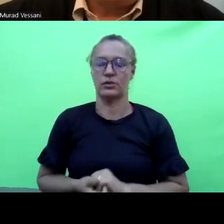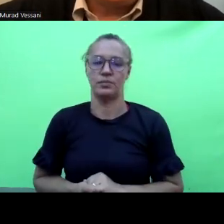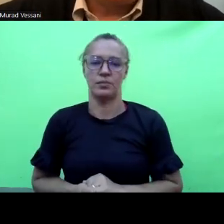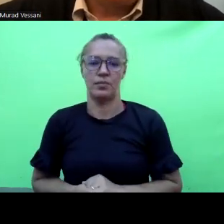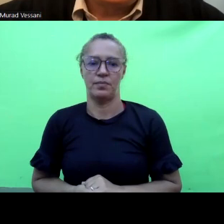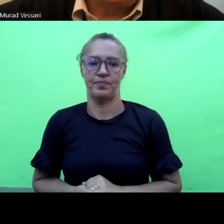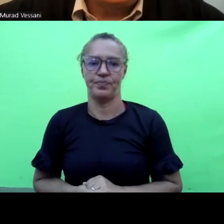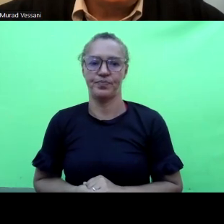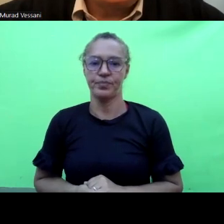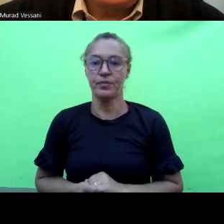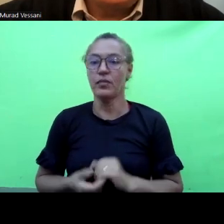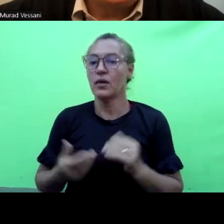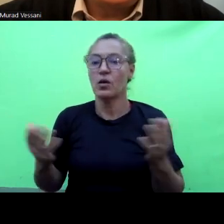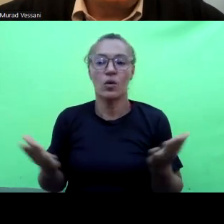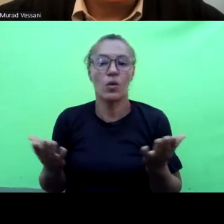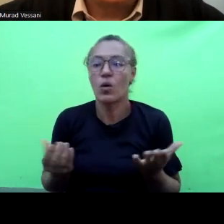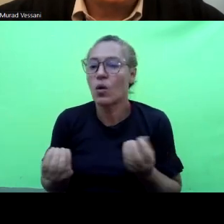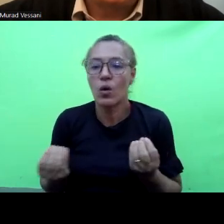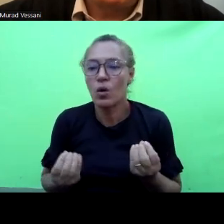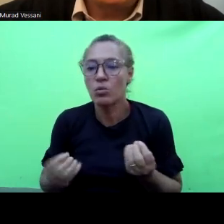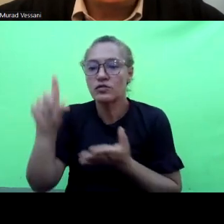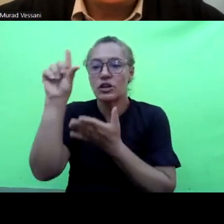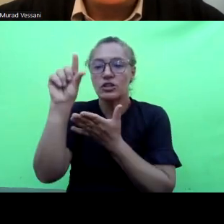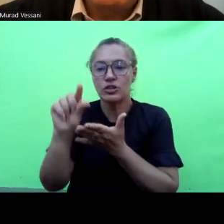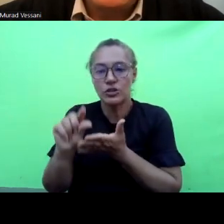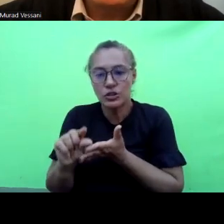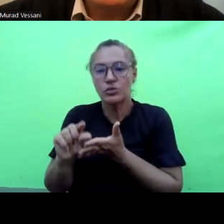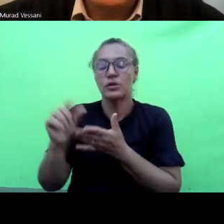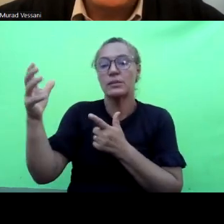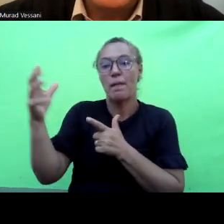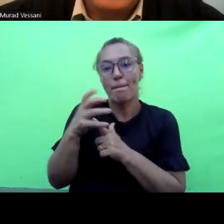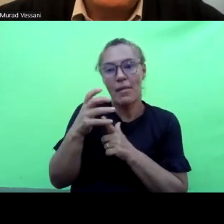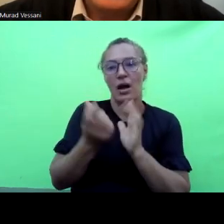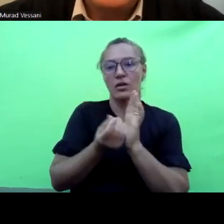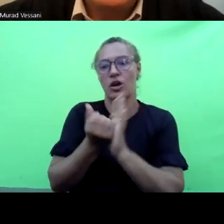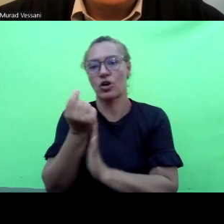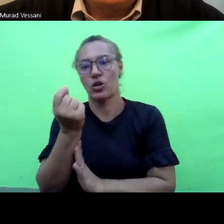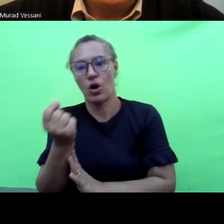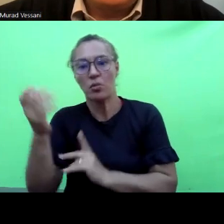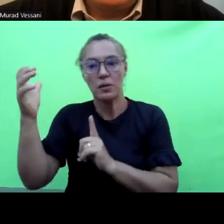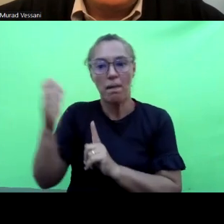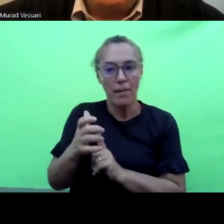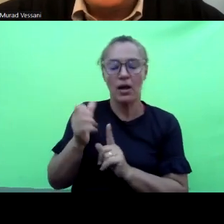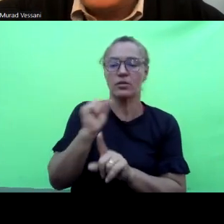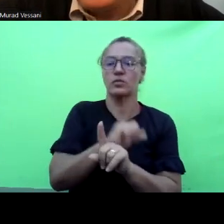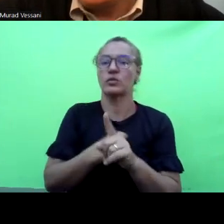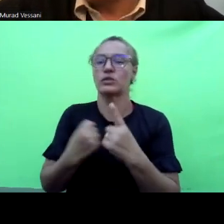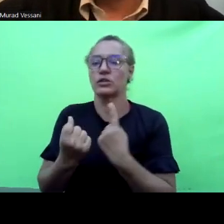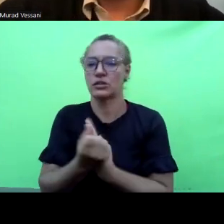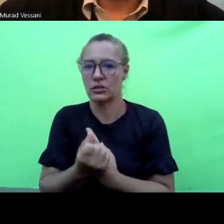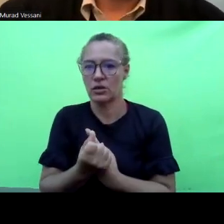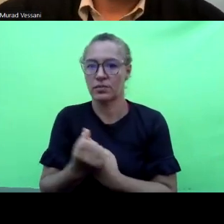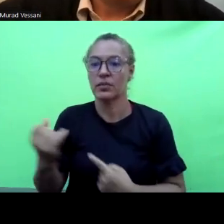Agora, como é que a gente faz para diminuir esse impacto econômico e esse impacto social, né? É importante a